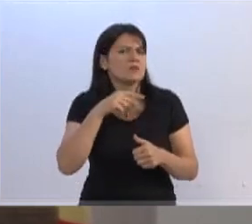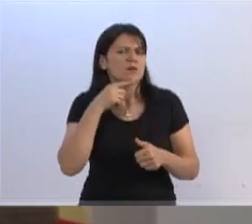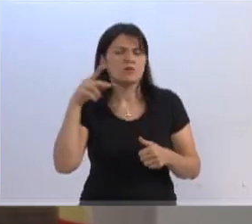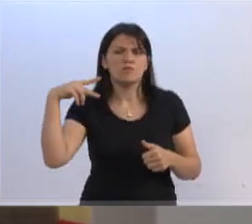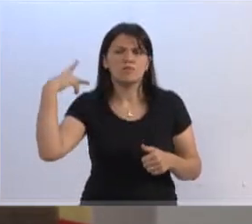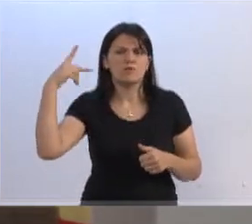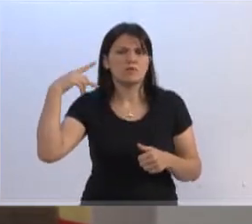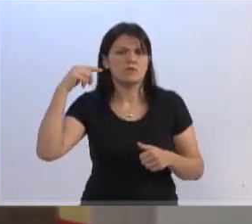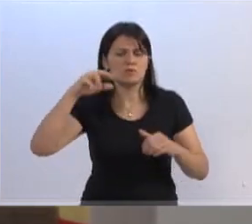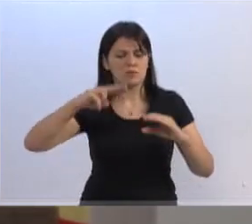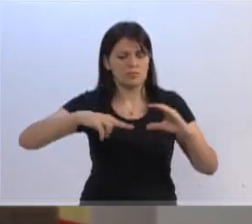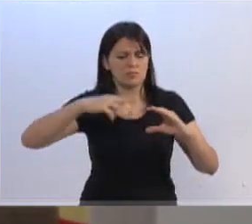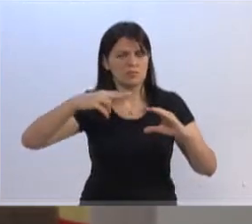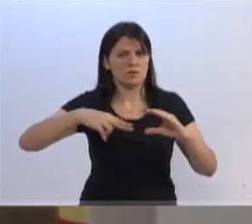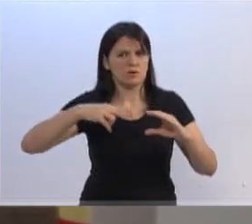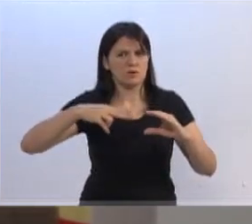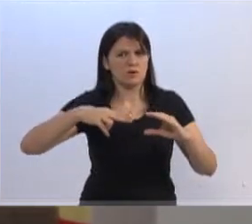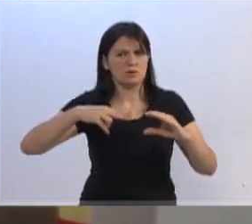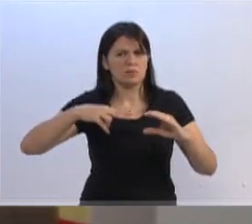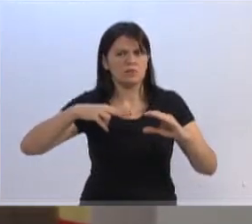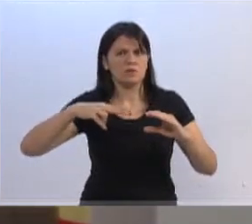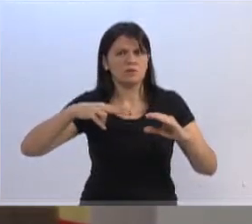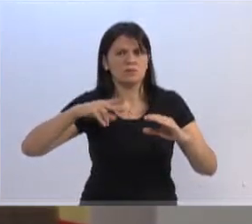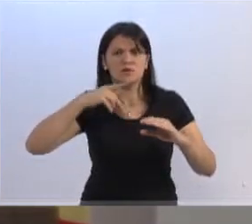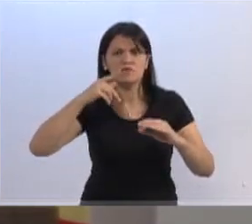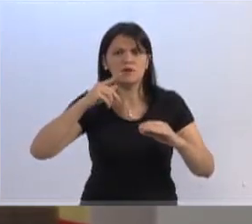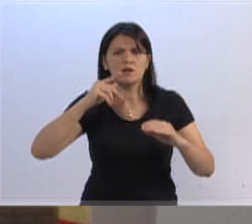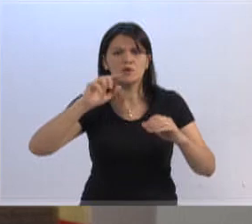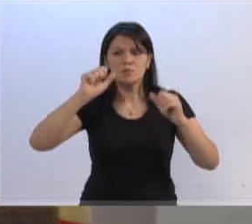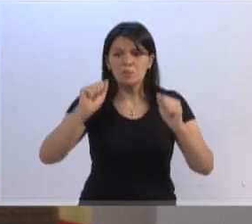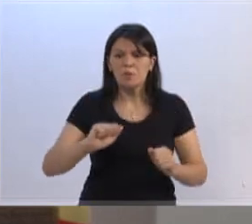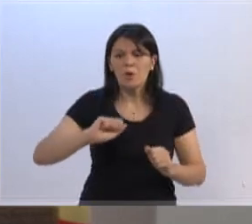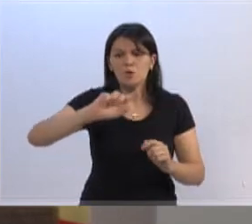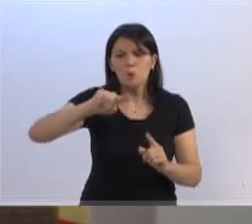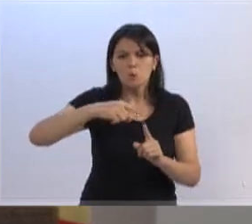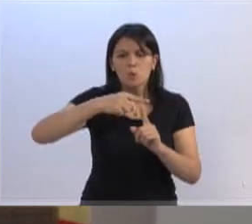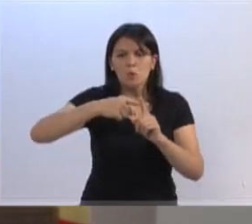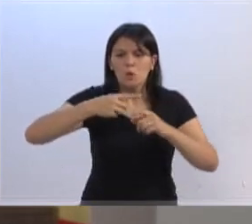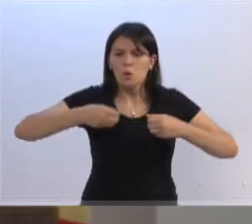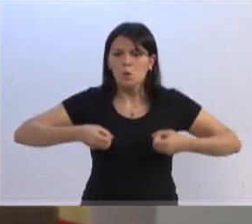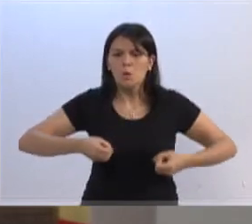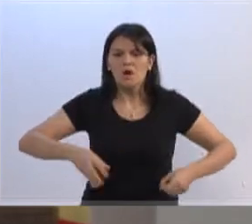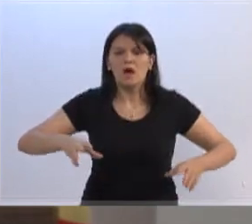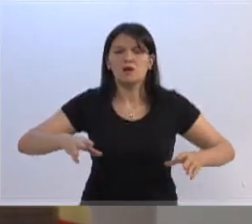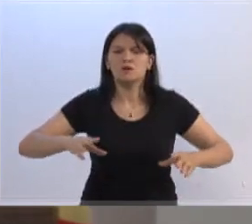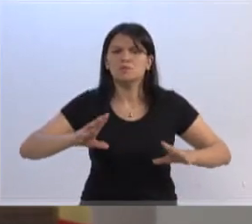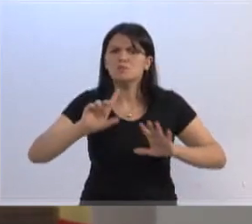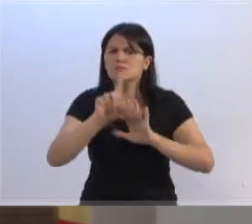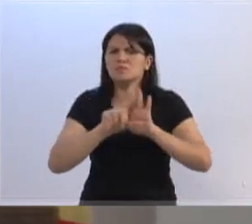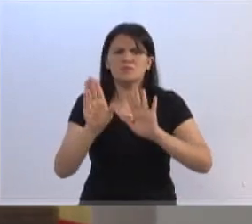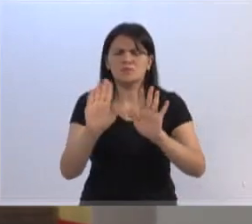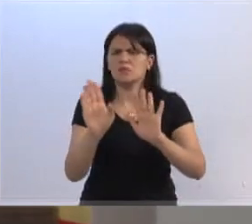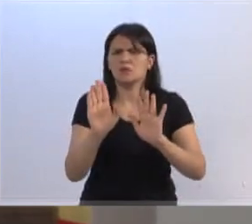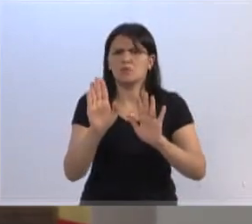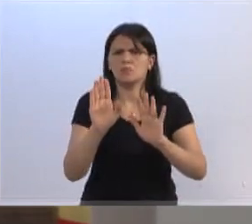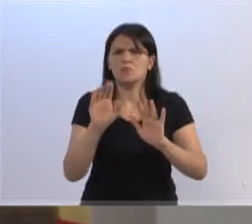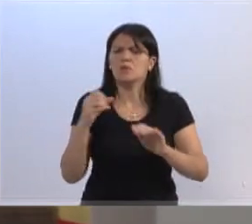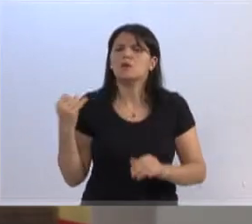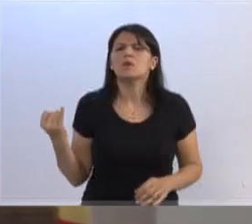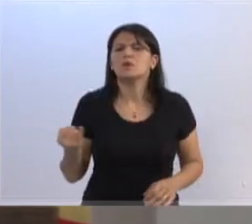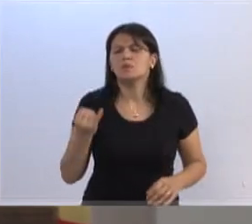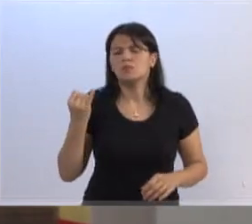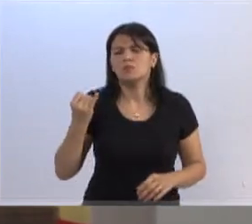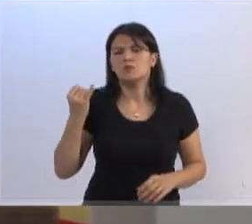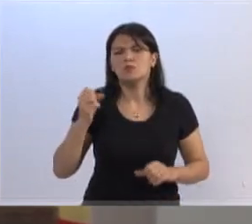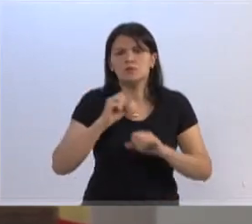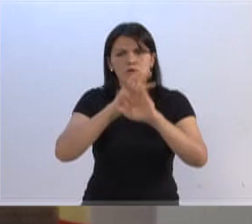casa está defendendo o aumento dos gastos do Legislativo com a estrutura do Legislativo. Isso é um ponto importante, vereadorito, para a gente